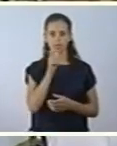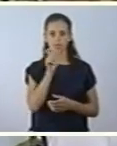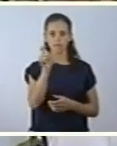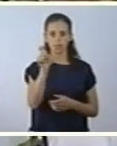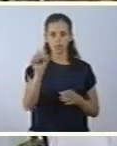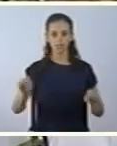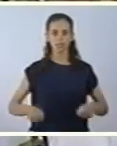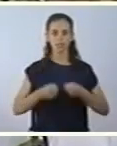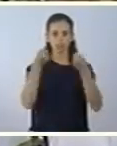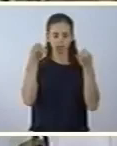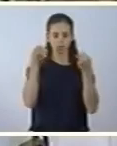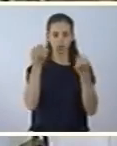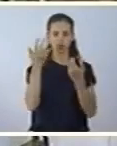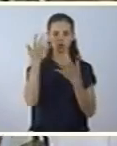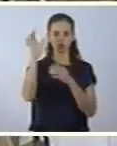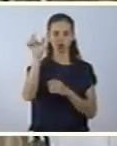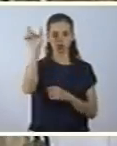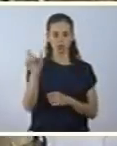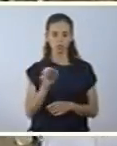Palavra da Salvação.